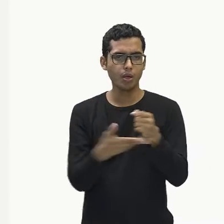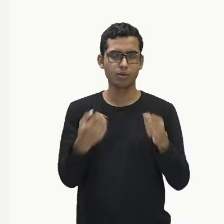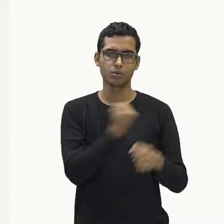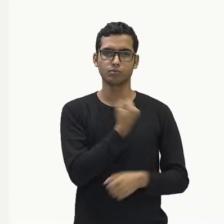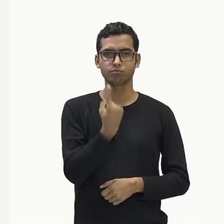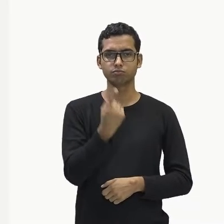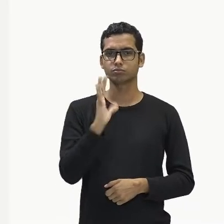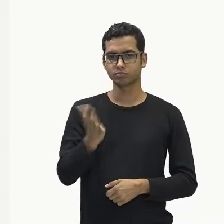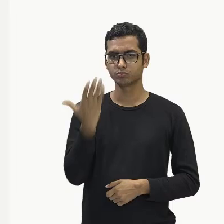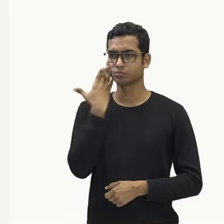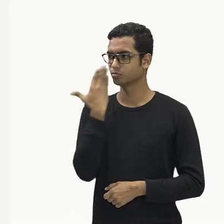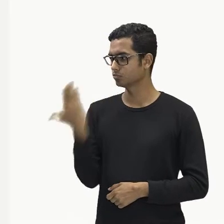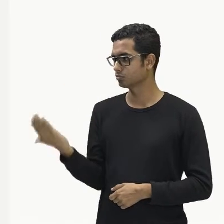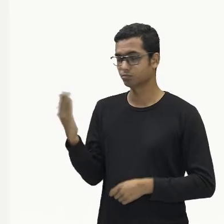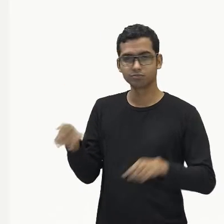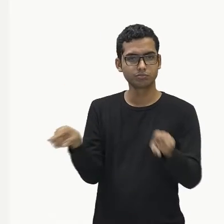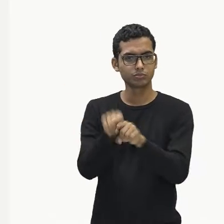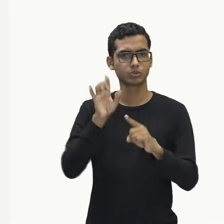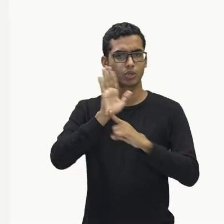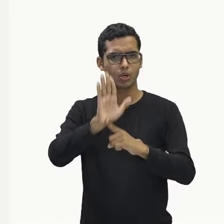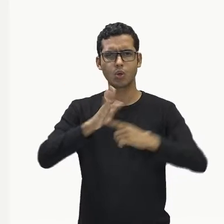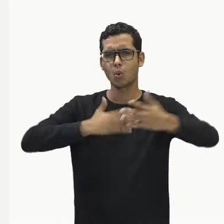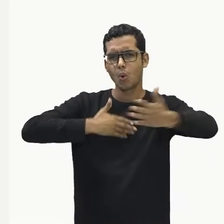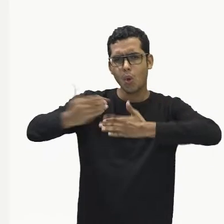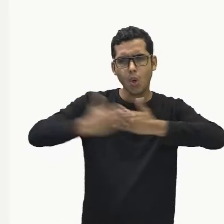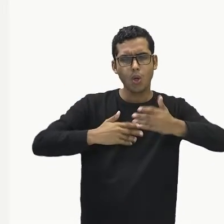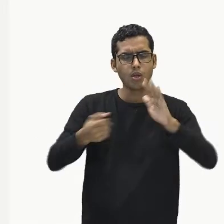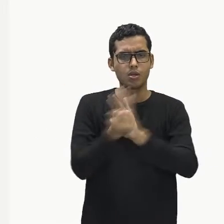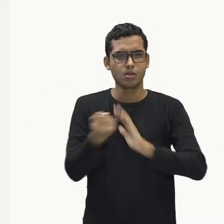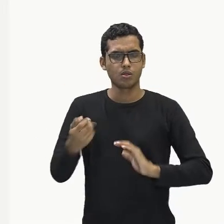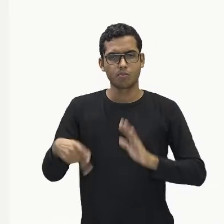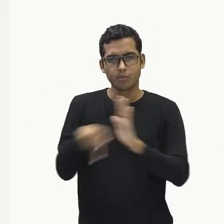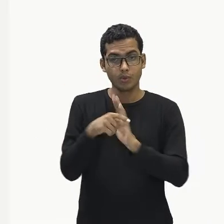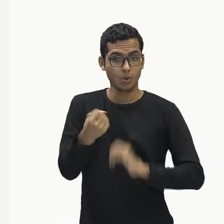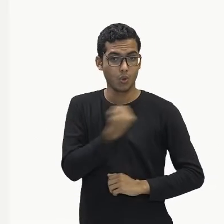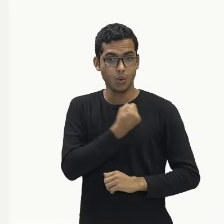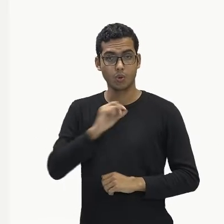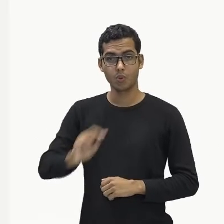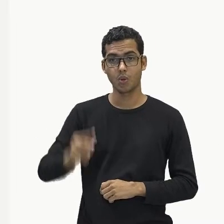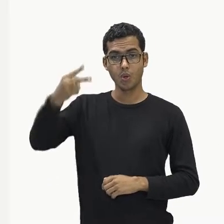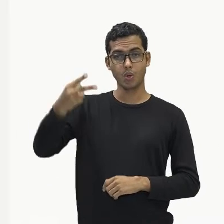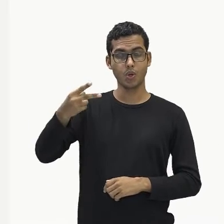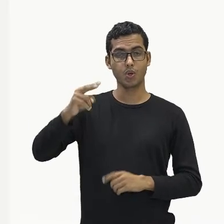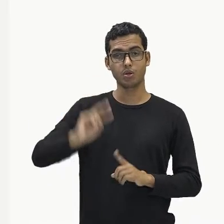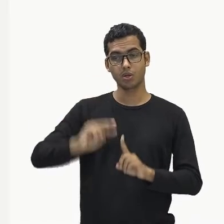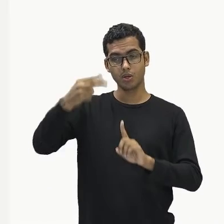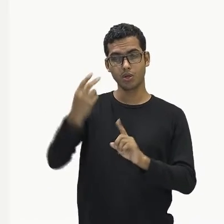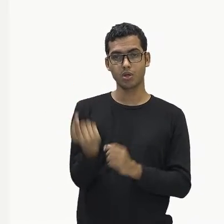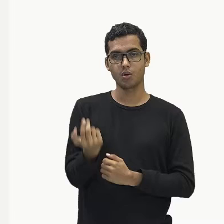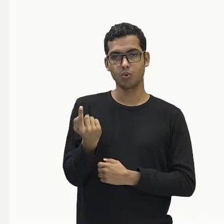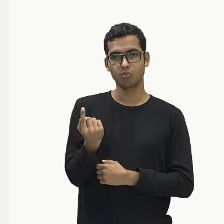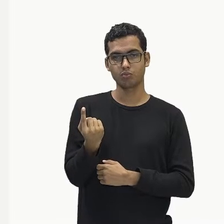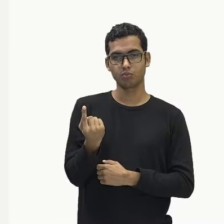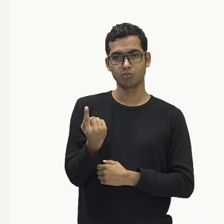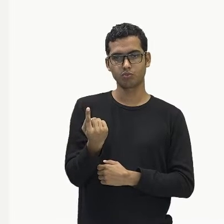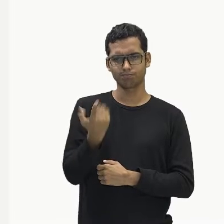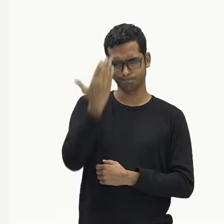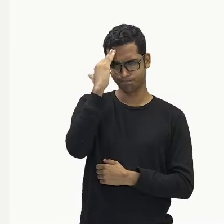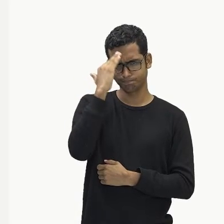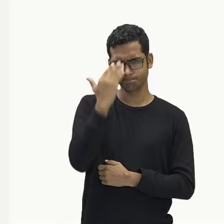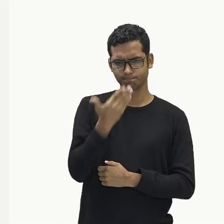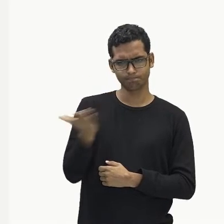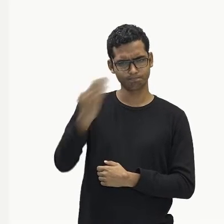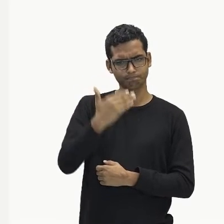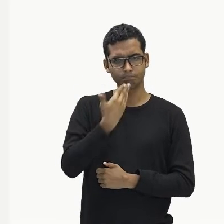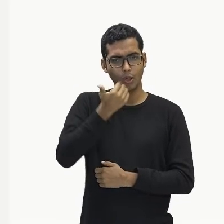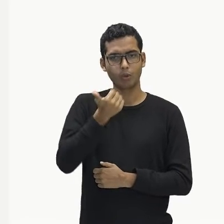1. Elevada a qualquer potência é igual a 1. Bora entender melhor? Então, nesse caso,